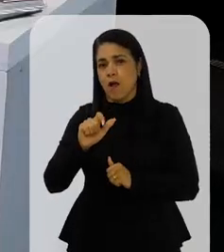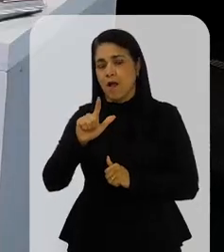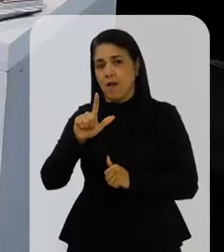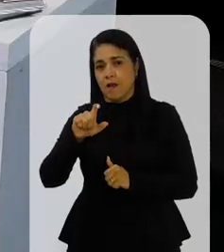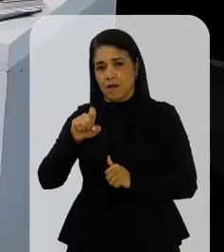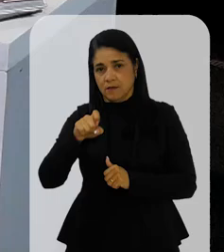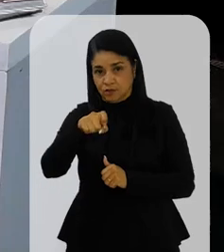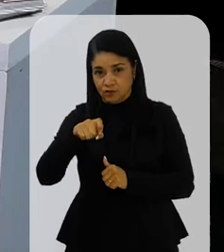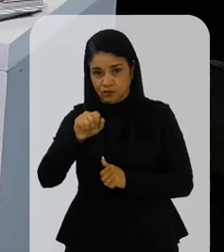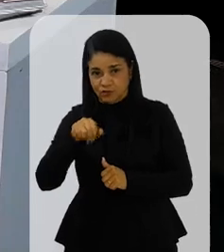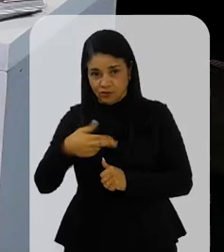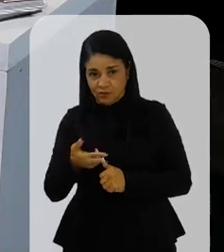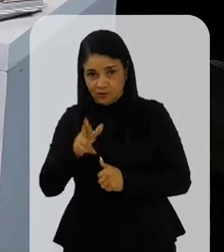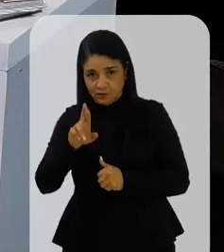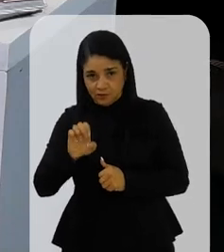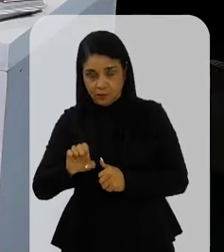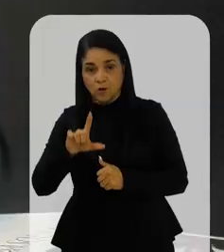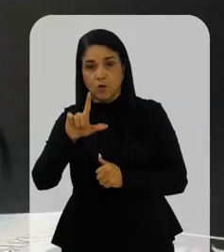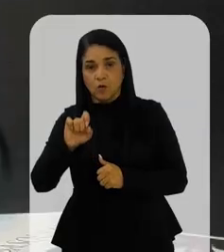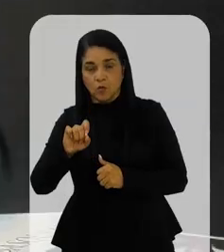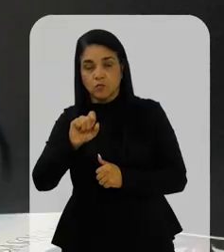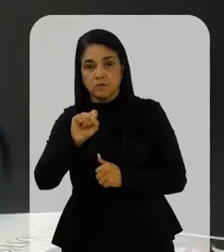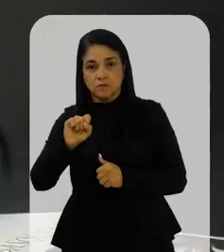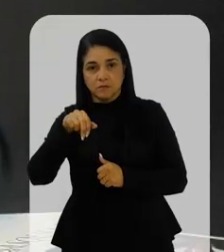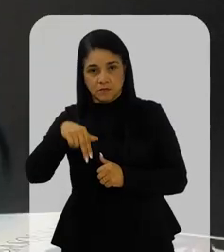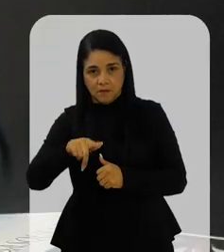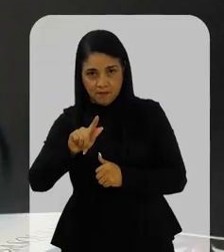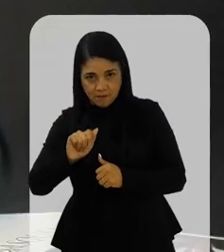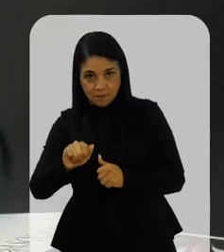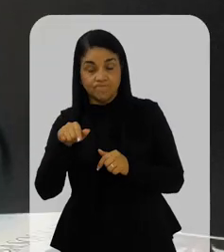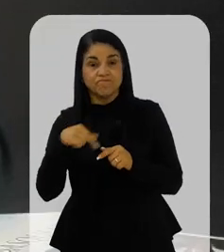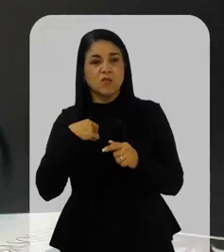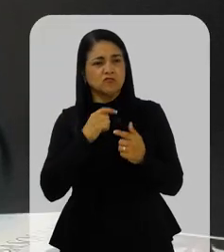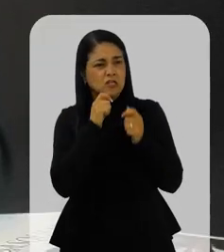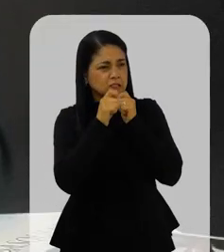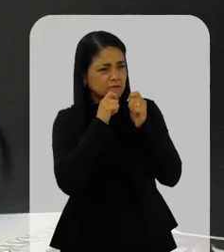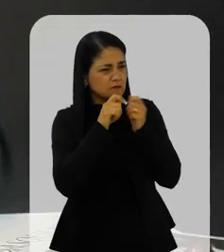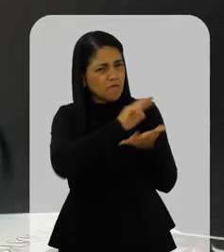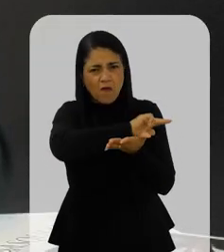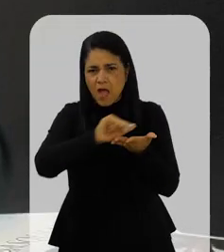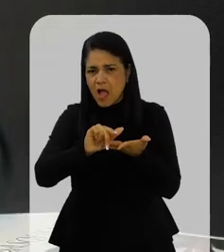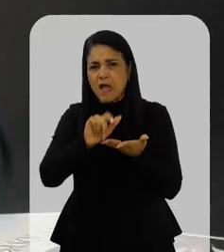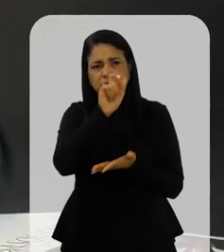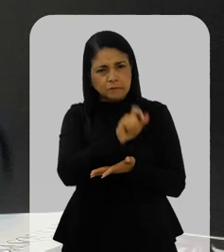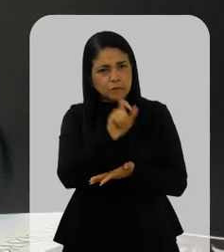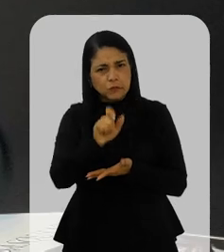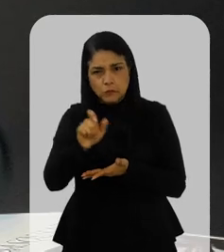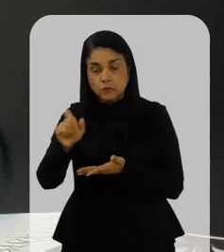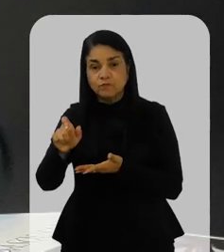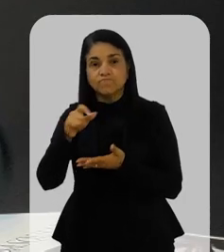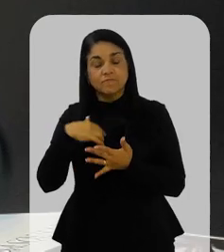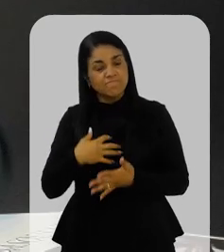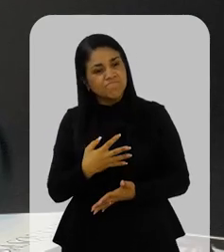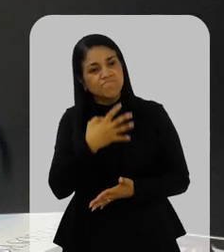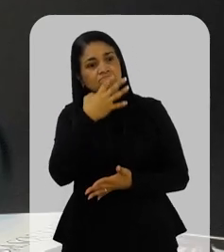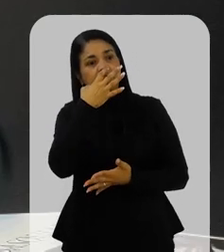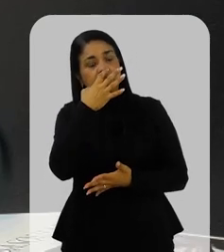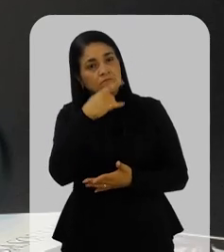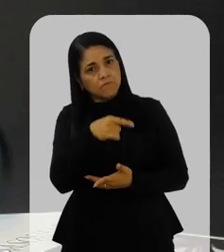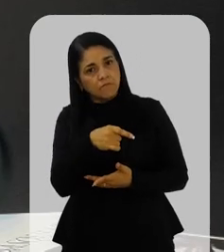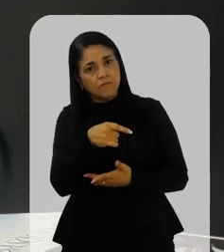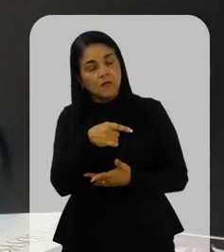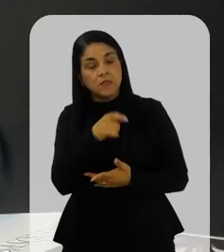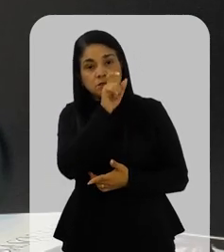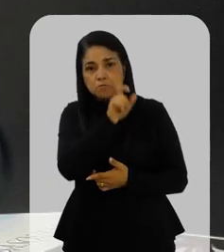Lousada. Engraçado que eu já entrevistei vários profissionais nesses anos todos de programa, e eu me impressiono muito que